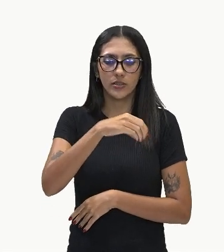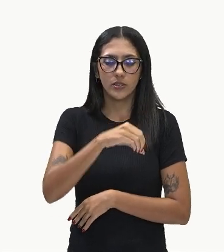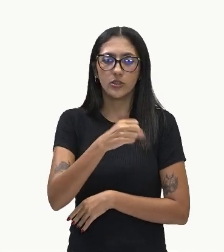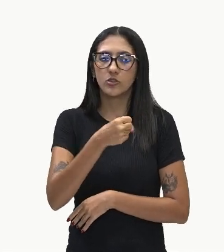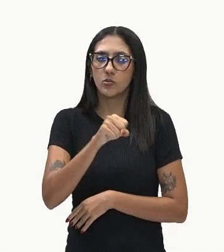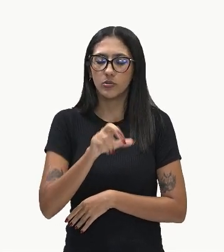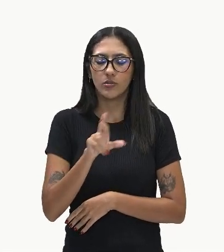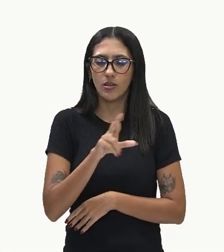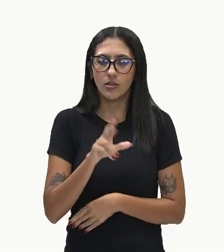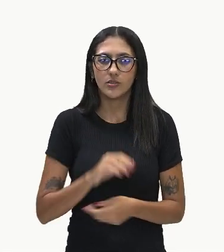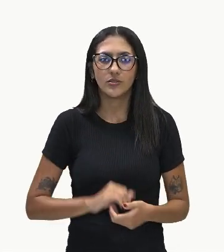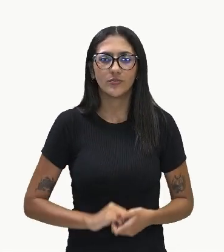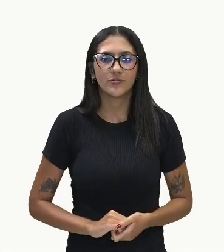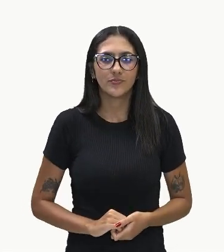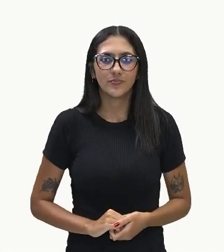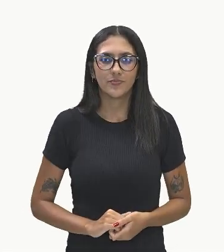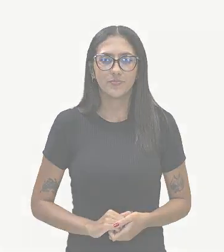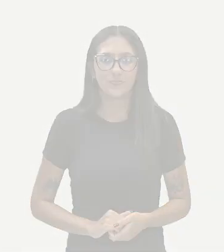R$708.